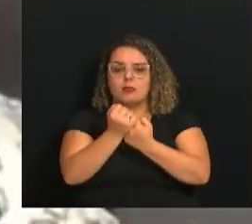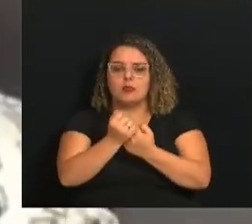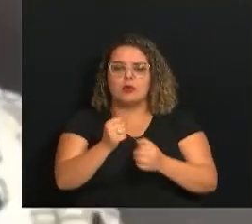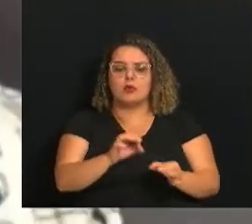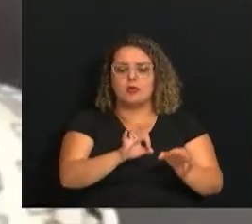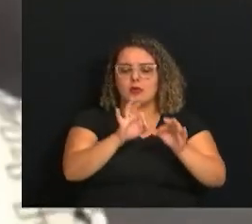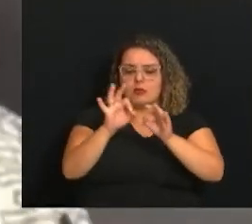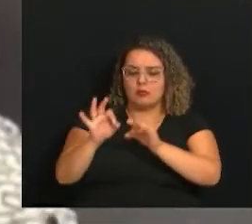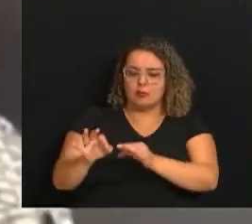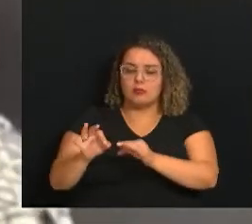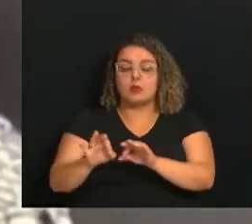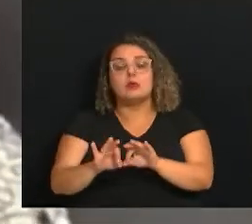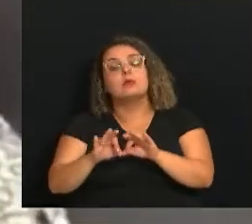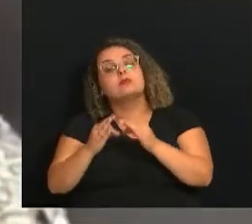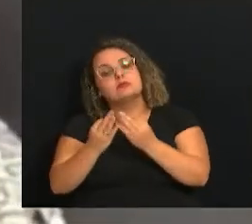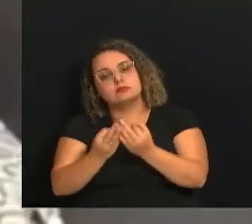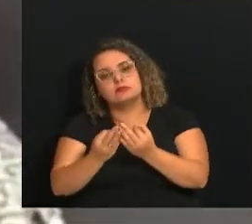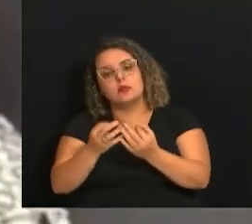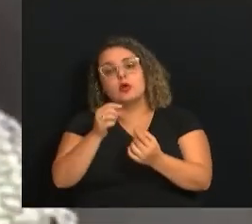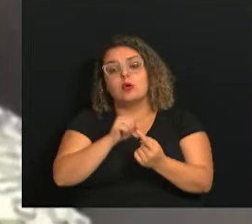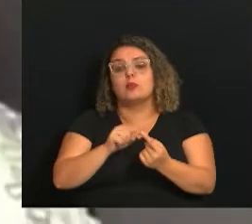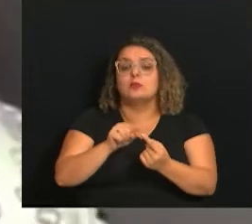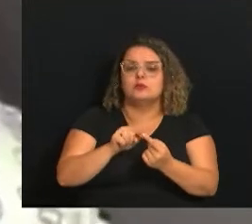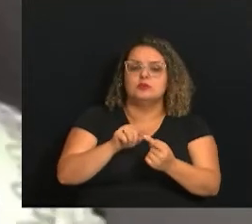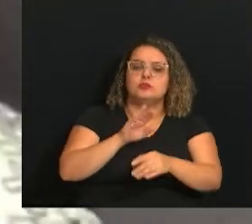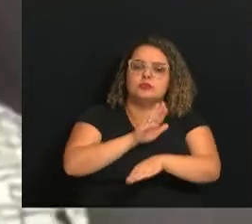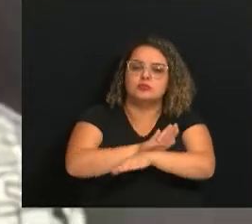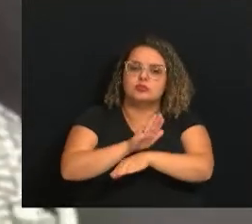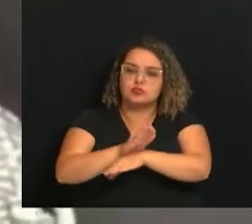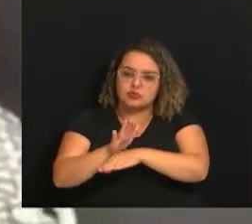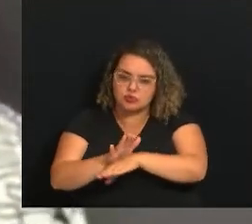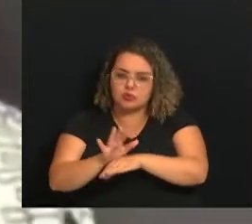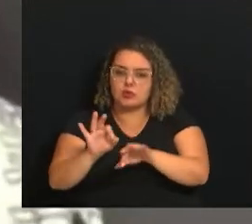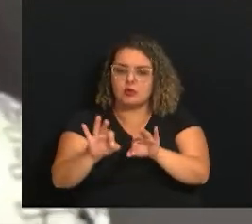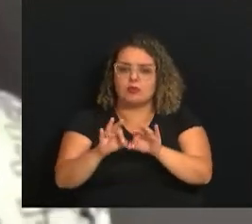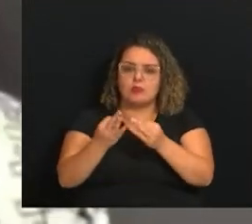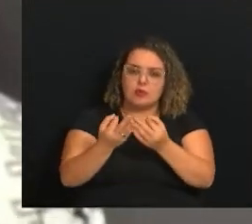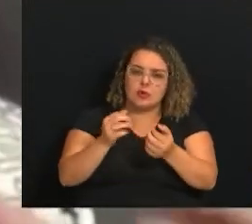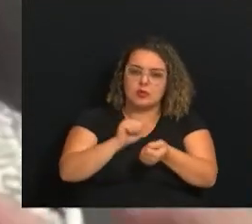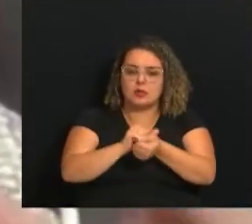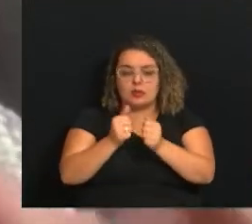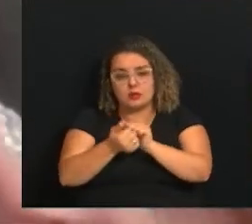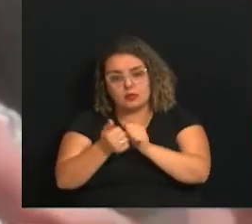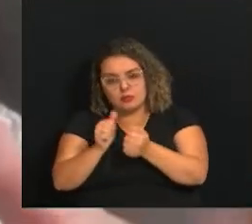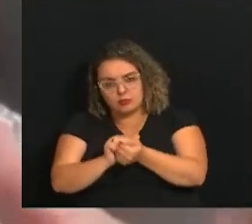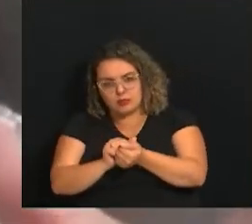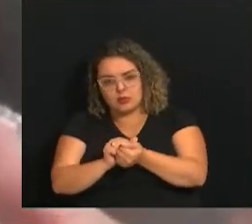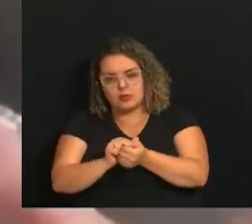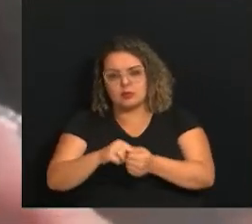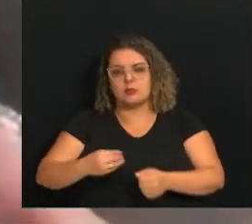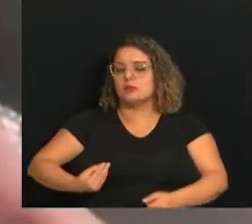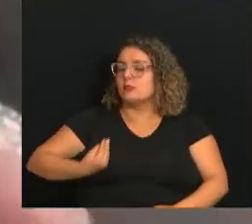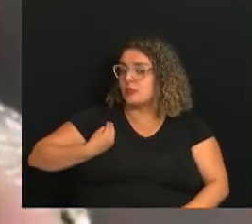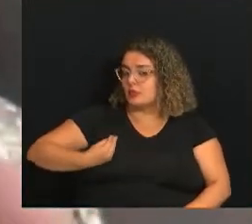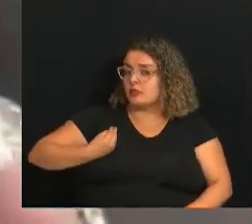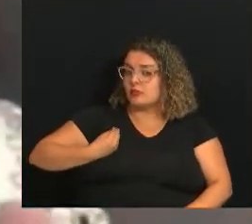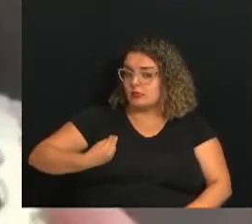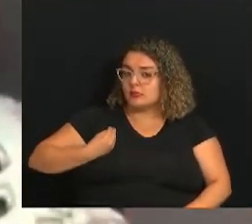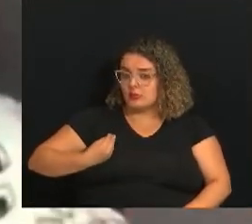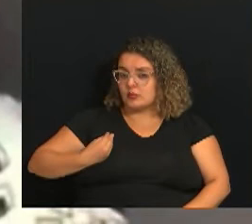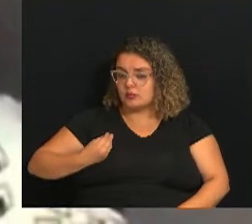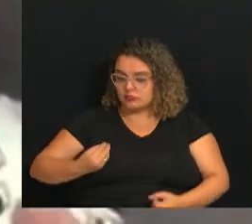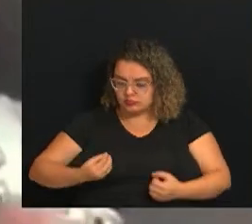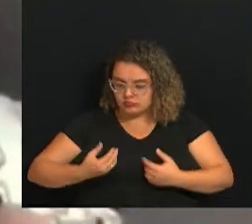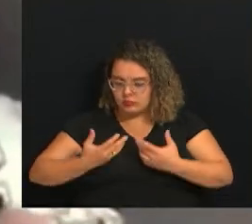famílias com o intuito de ajudar essas famílias a se reorganizar, e viver uma vida, oferecer para